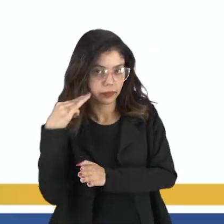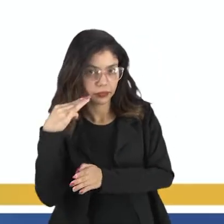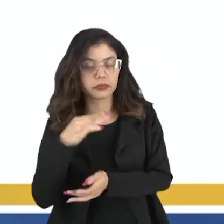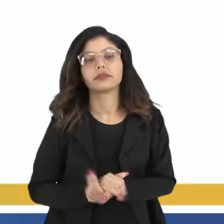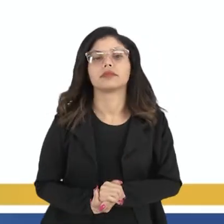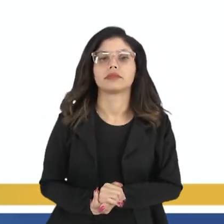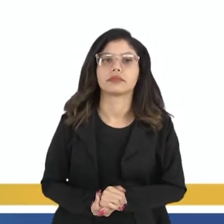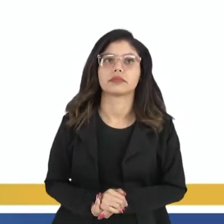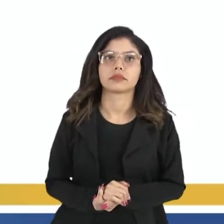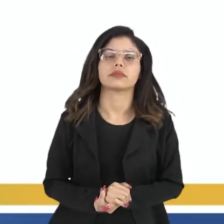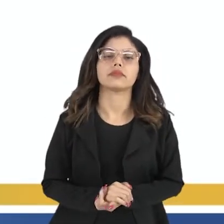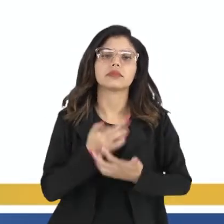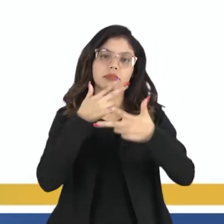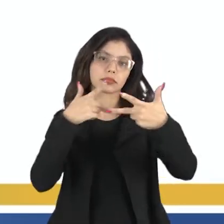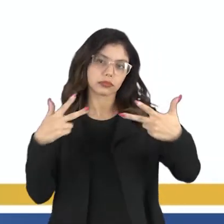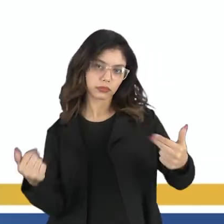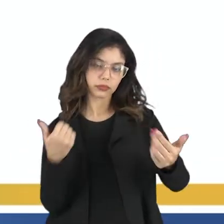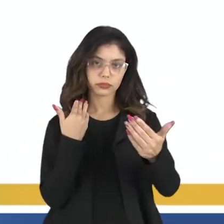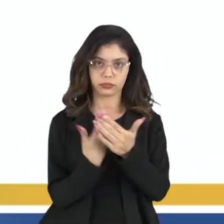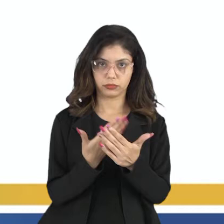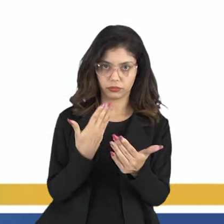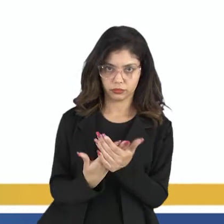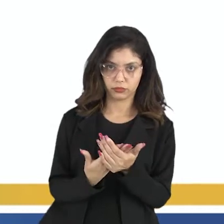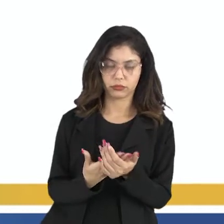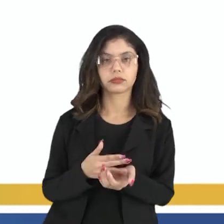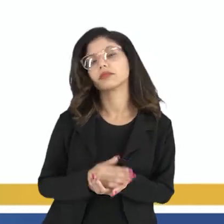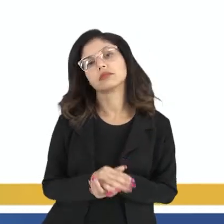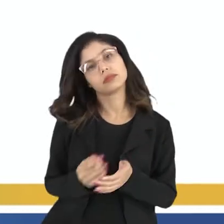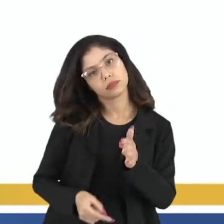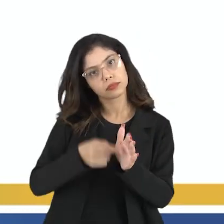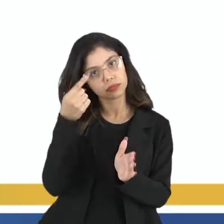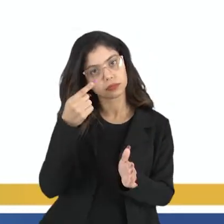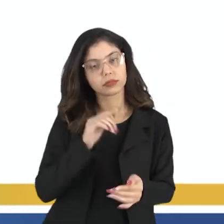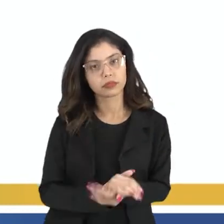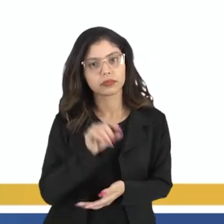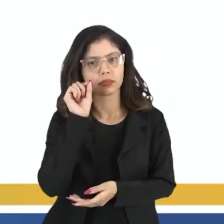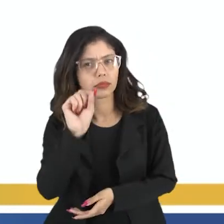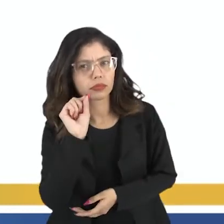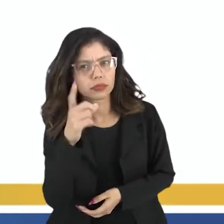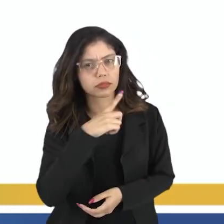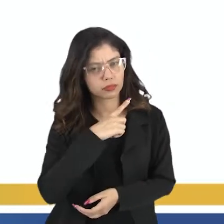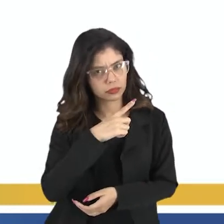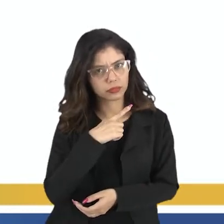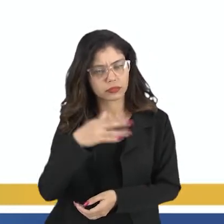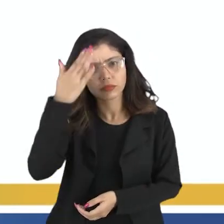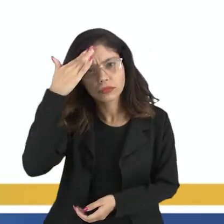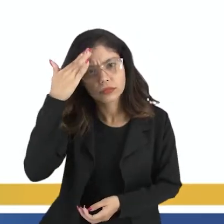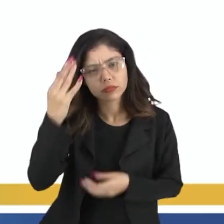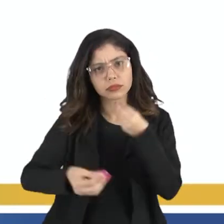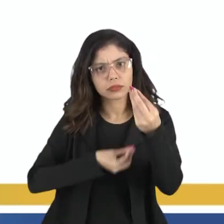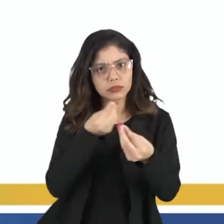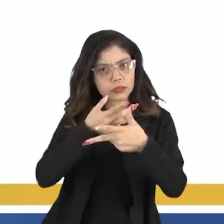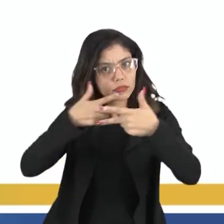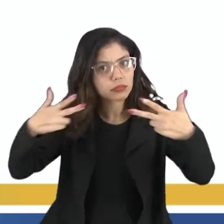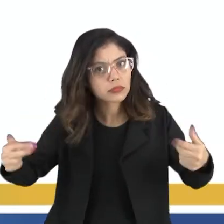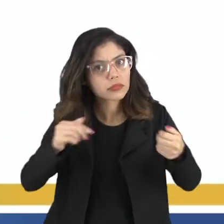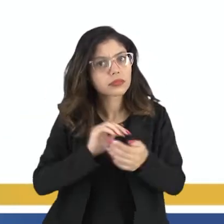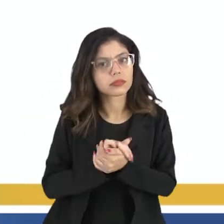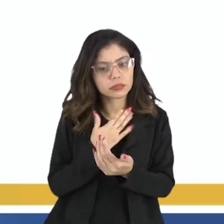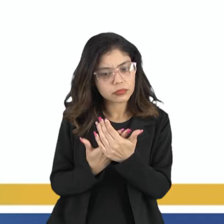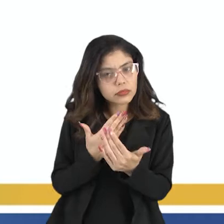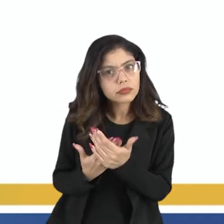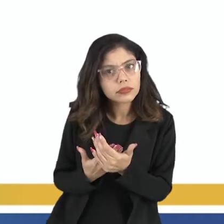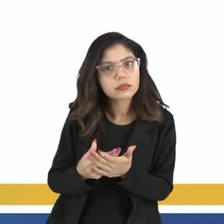Marx. São os objetos de estudo. Primeiramente, o que é que nós temos que compreender como objeto de